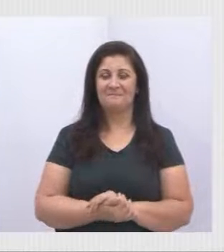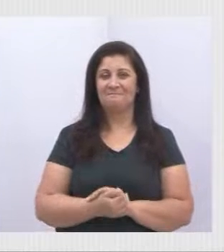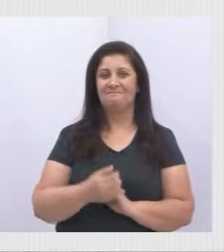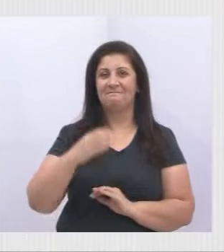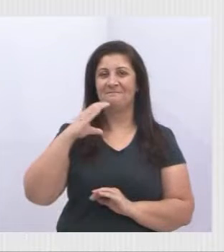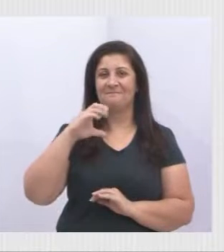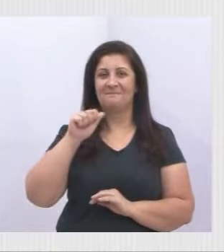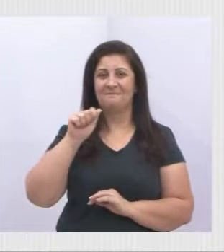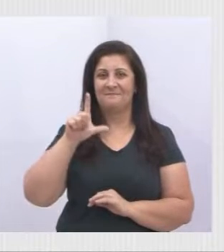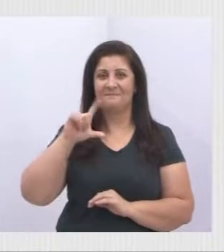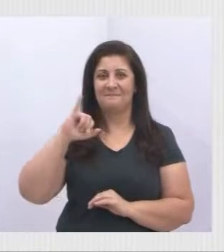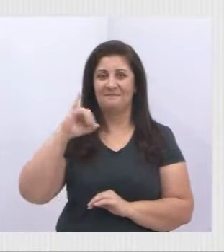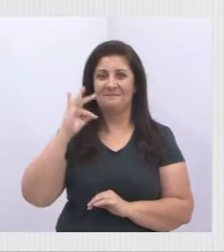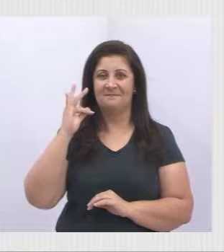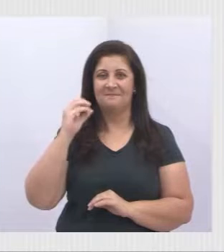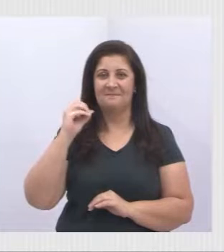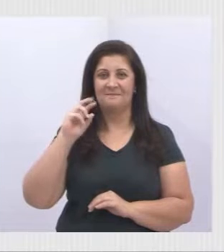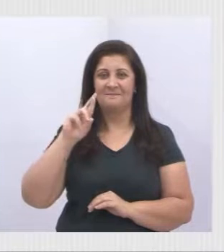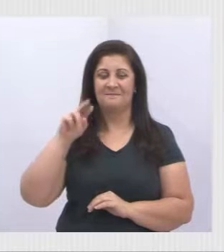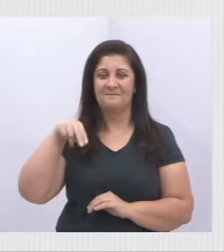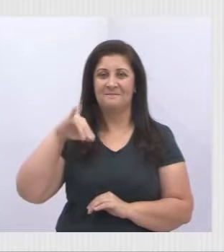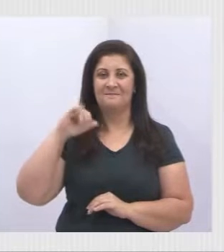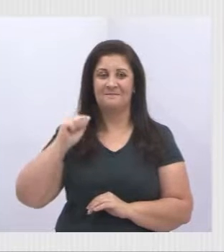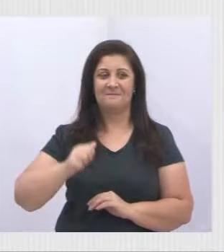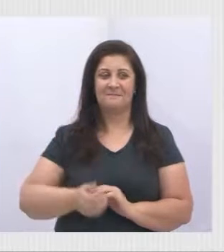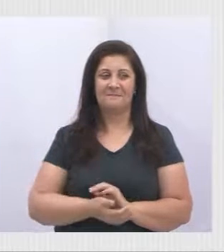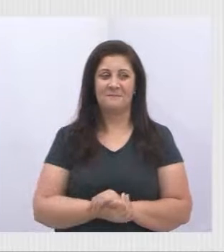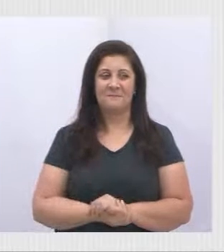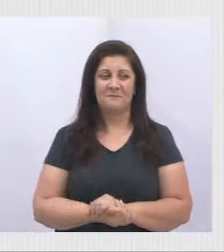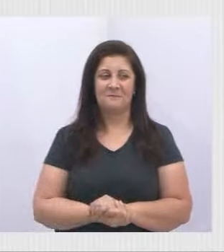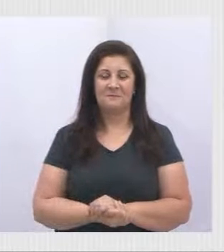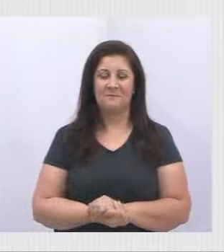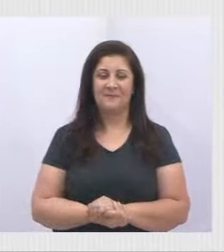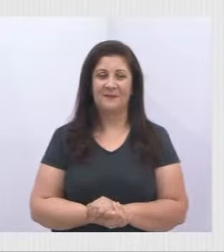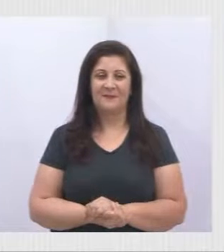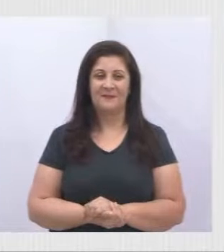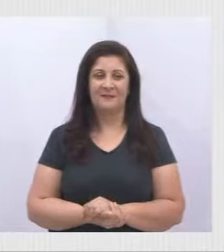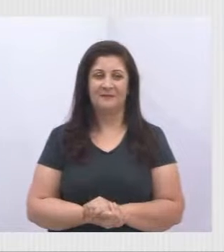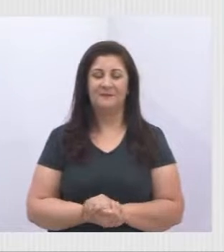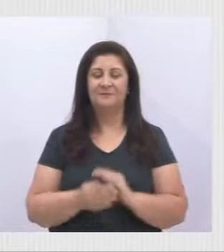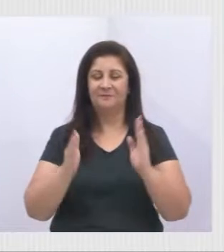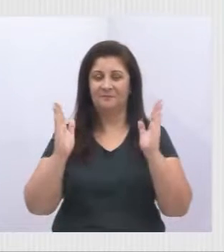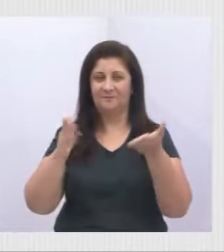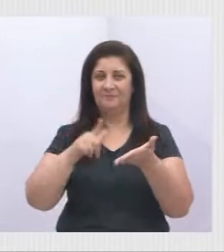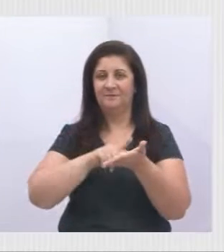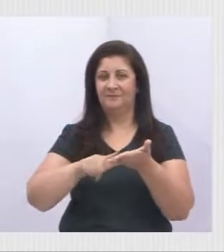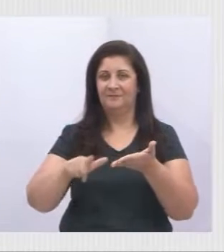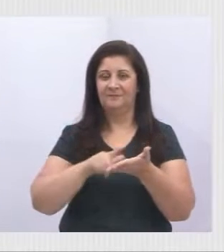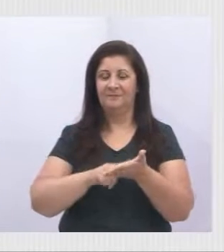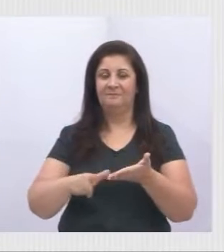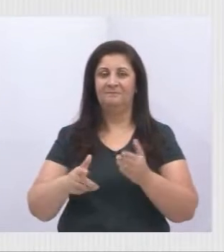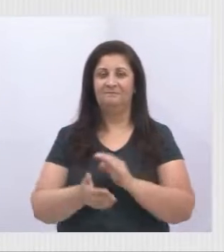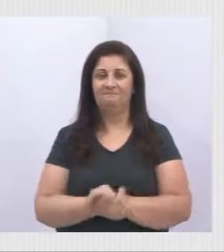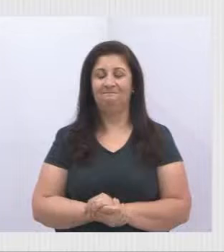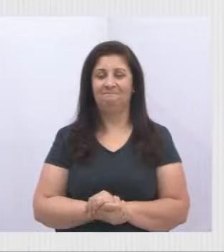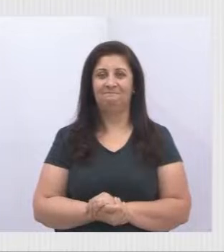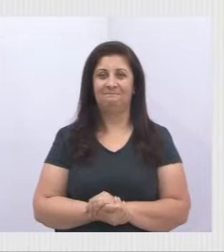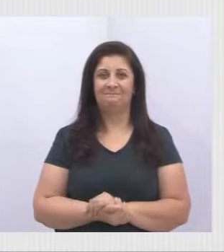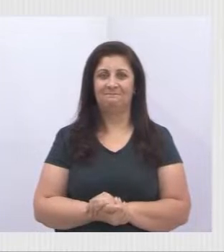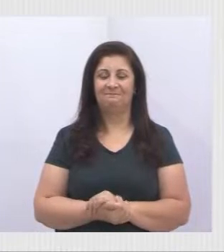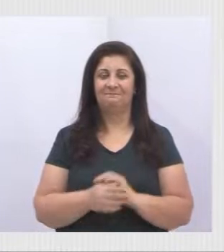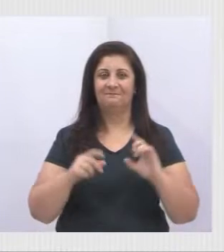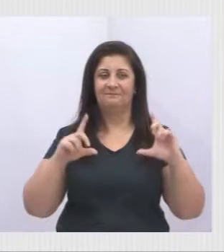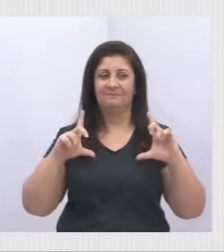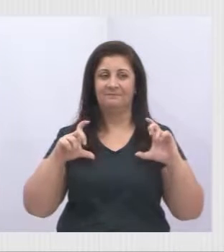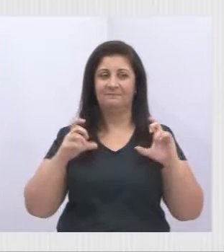Parque Califórnia. Já está limpo. Graças a Deus. A foto